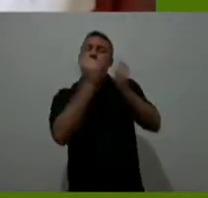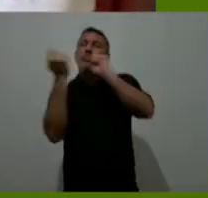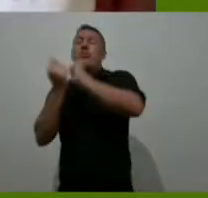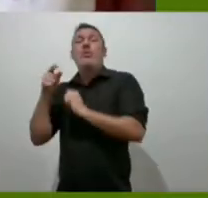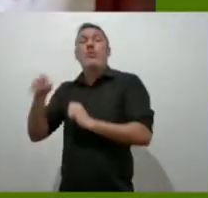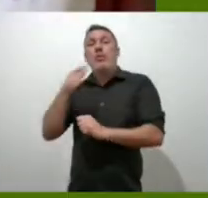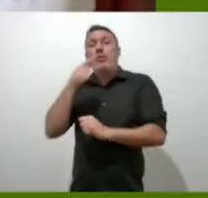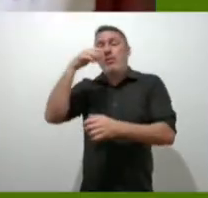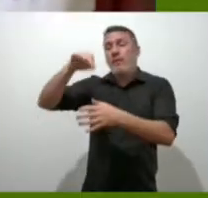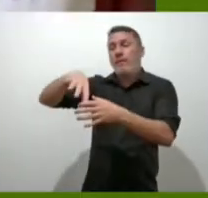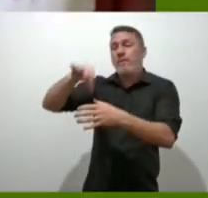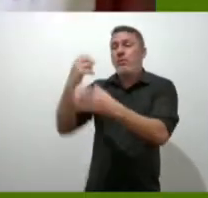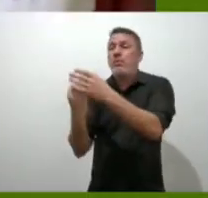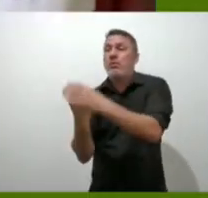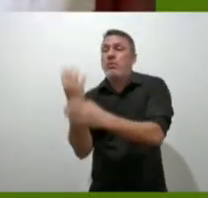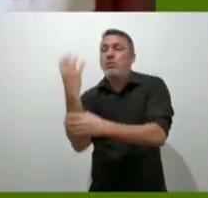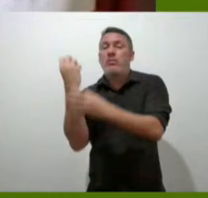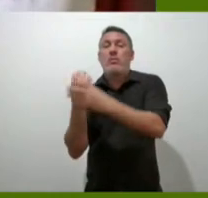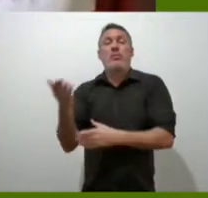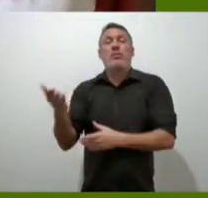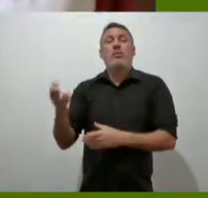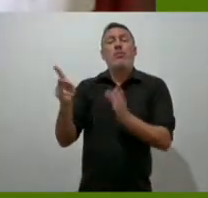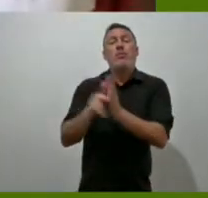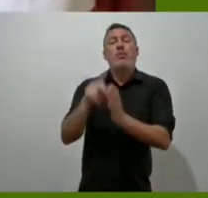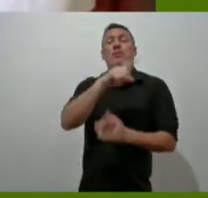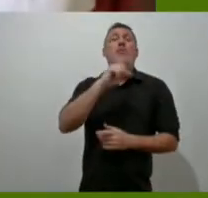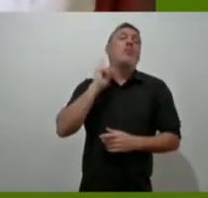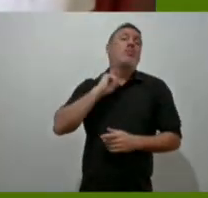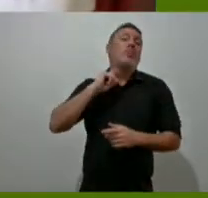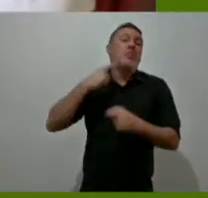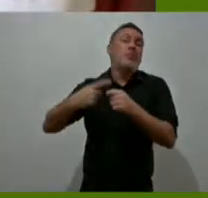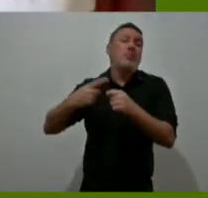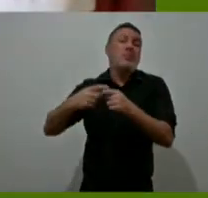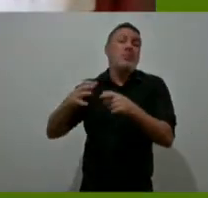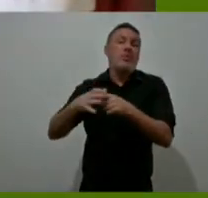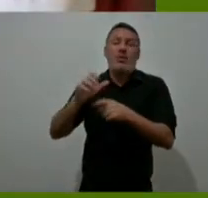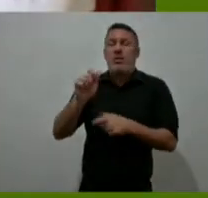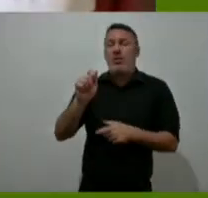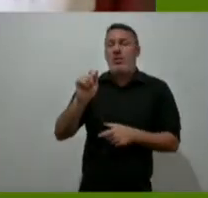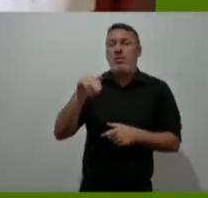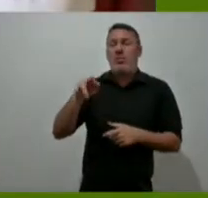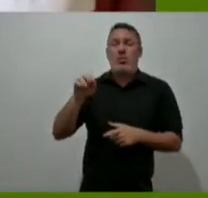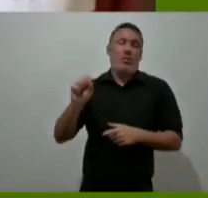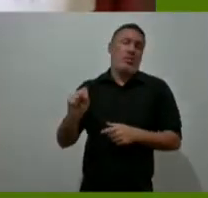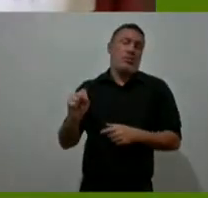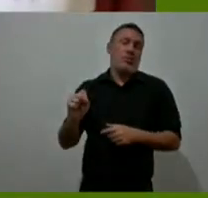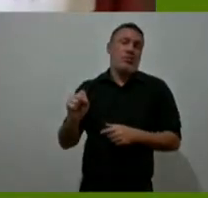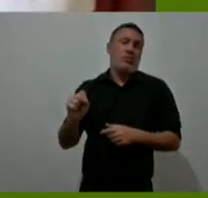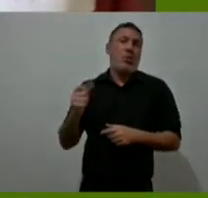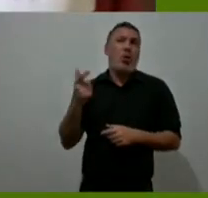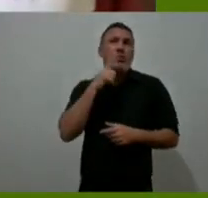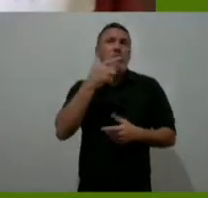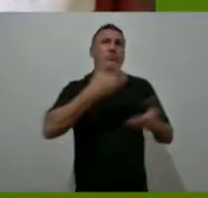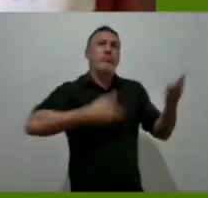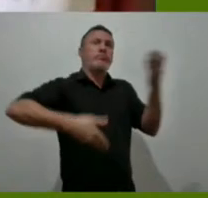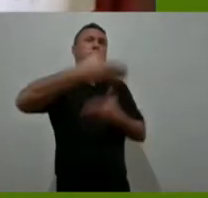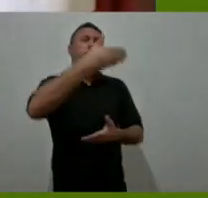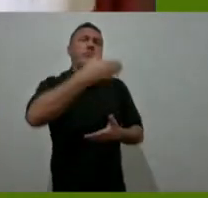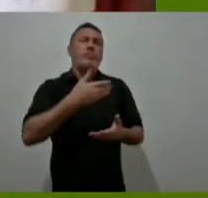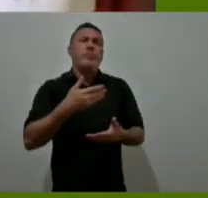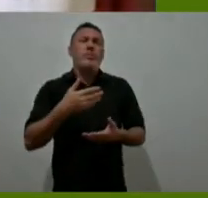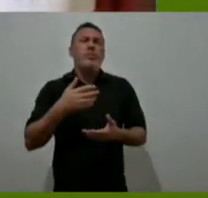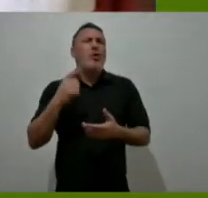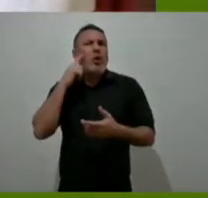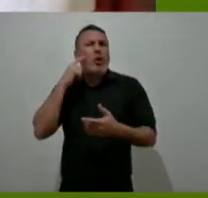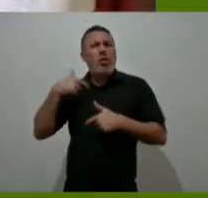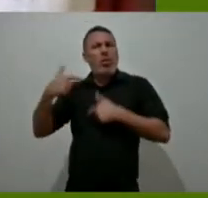capturar todo o carbono da taxa, ainda sobra um pouco de crédito de carbono. Se nós conseguirmos, através das